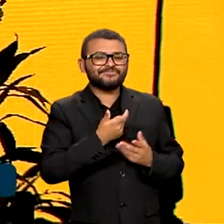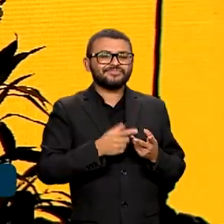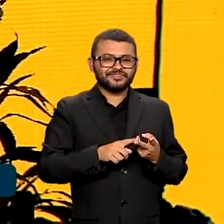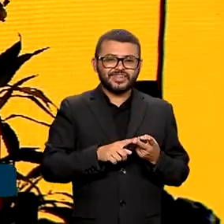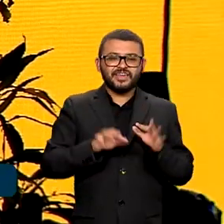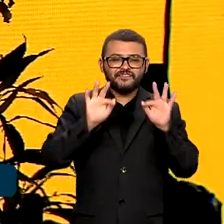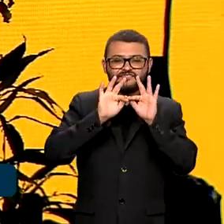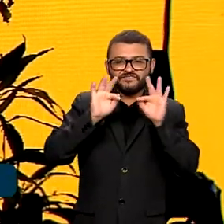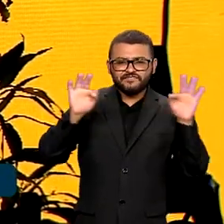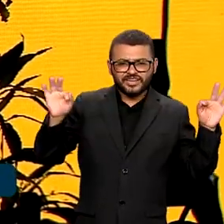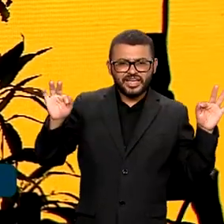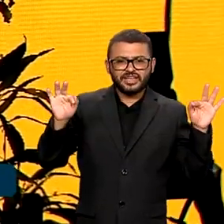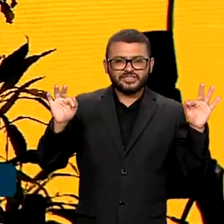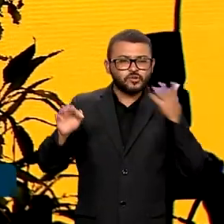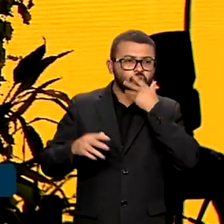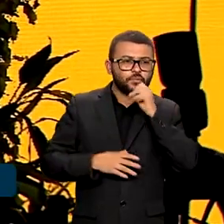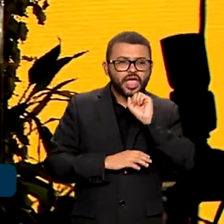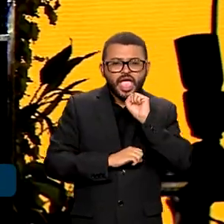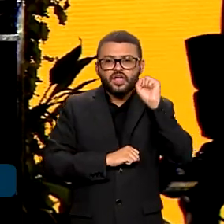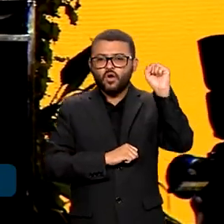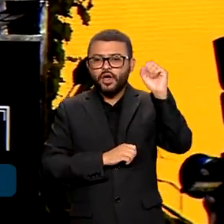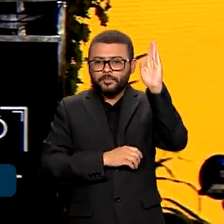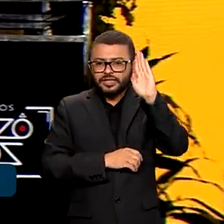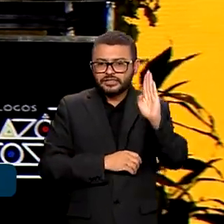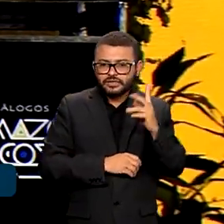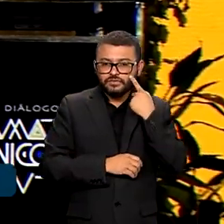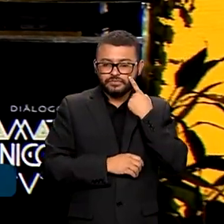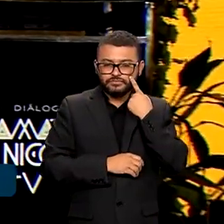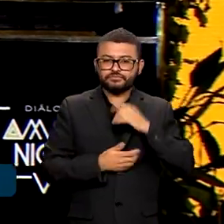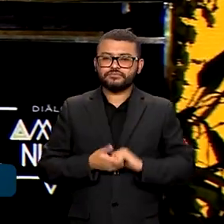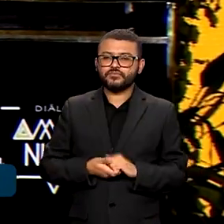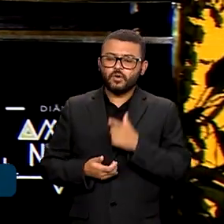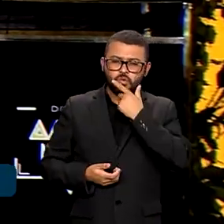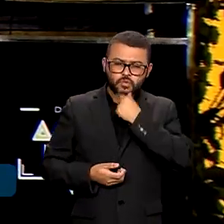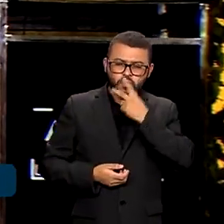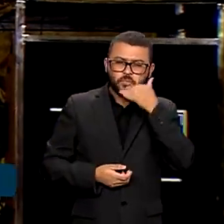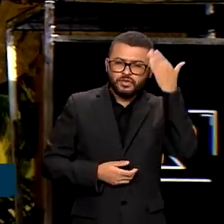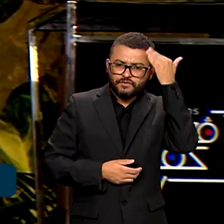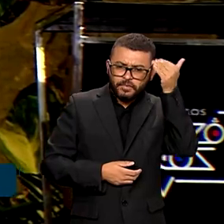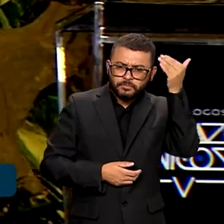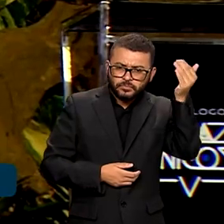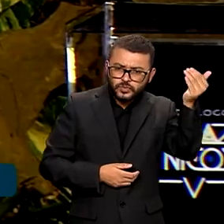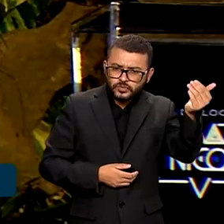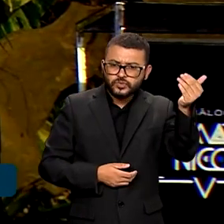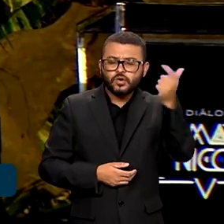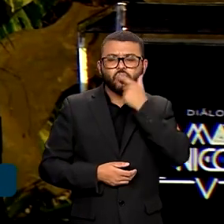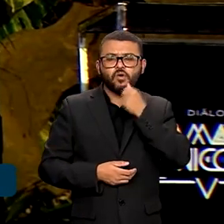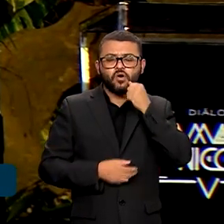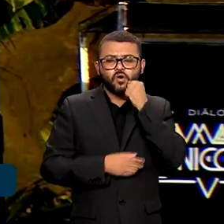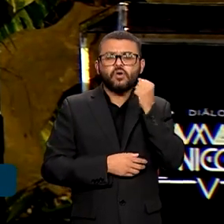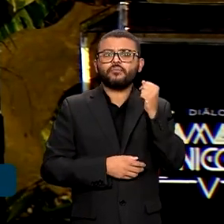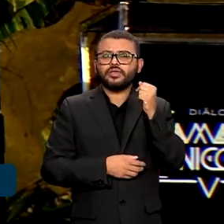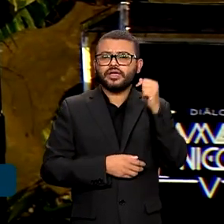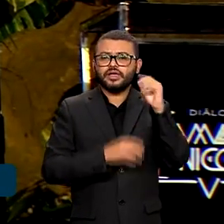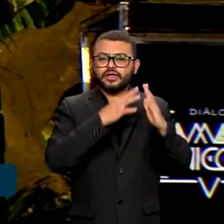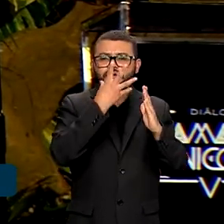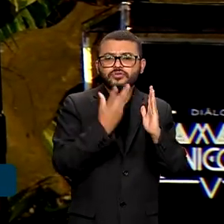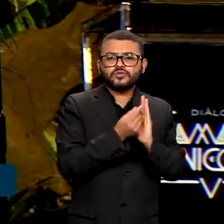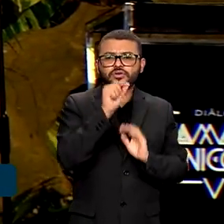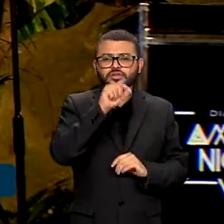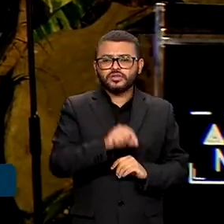com a frase de um herói brasileiro, um herói amazônico, o